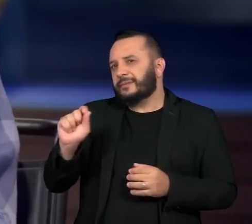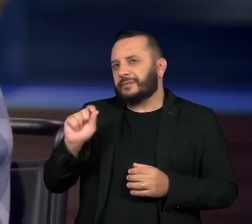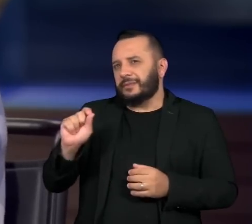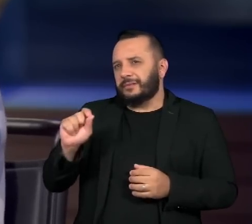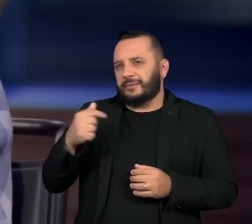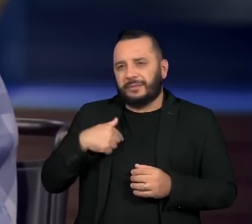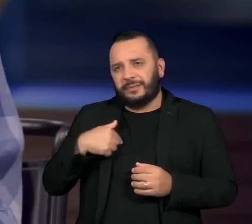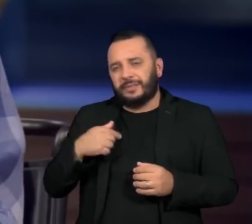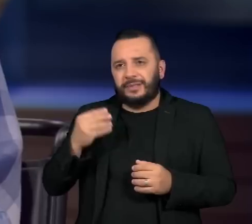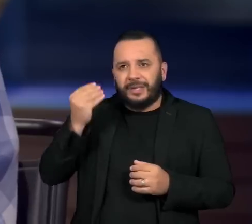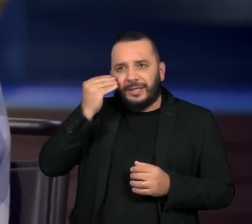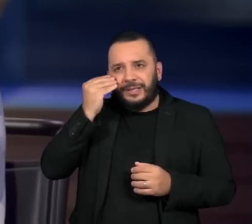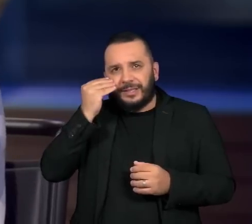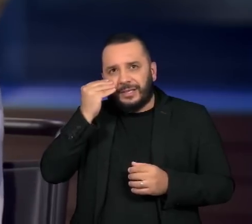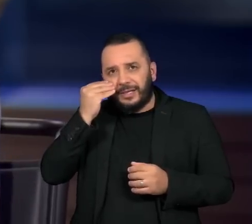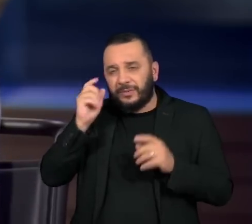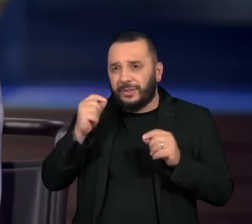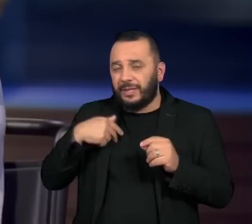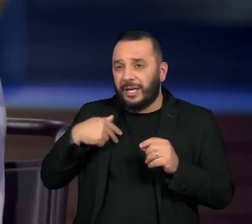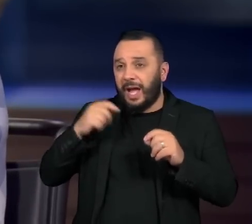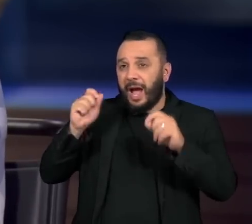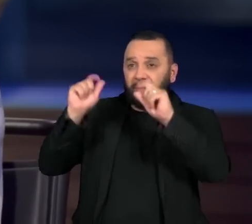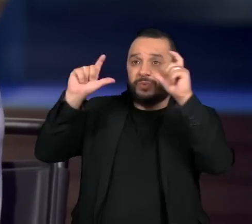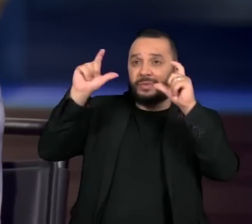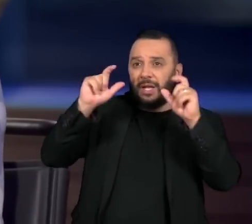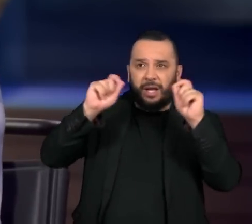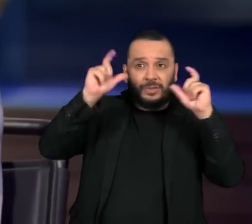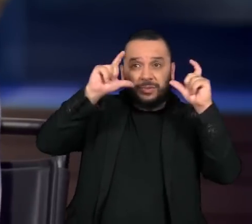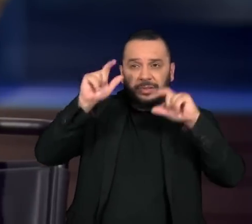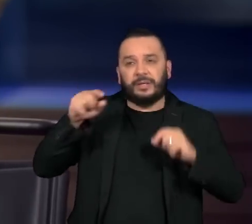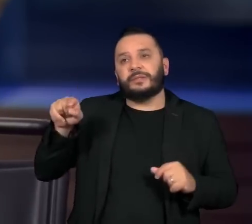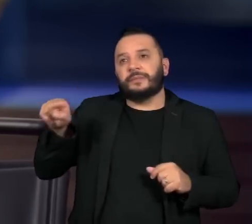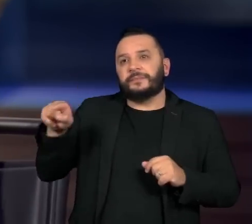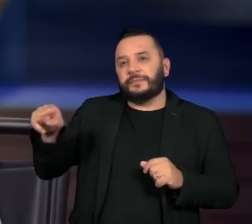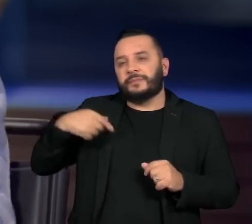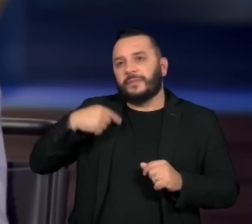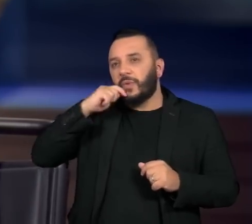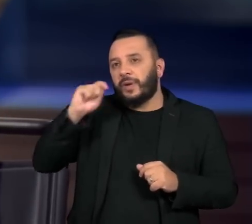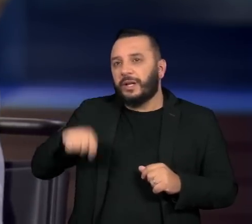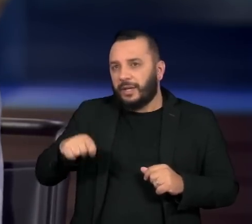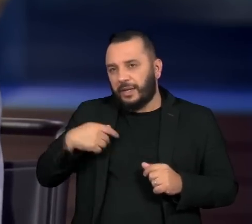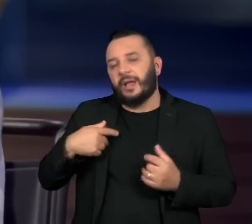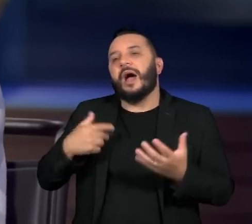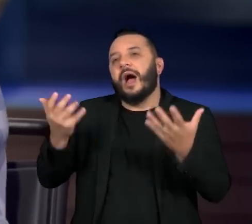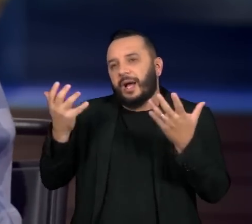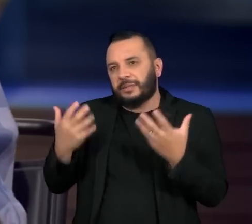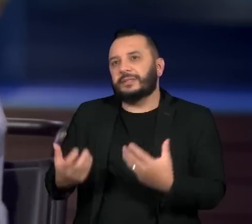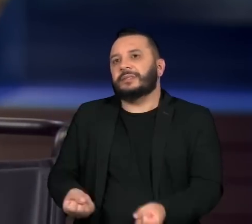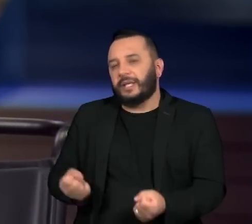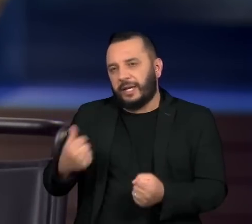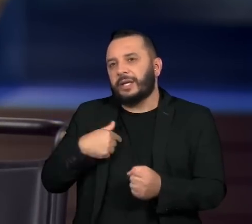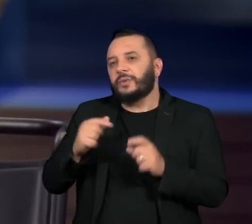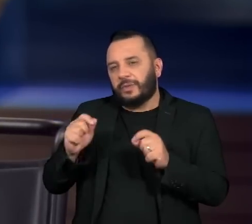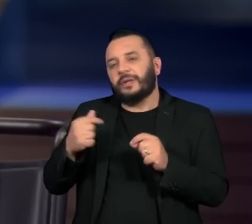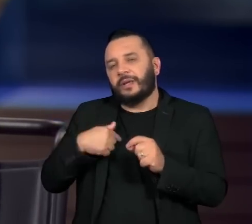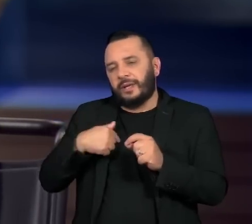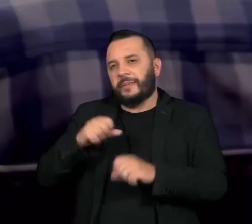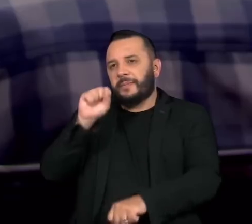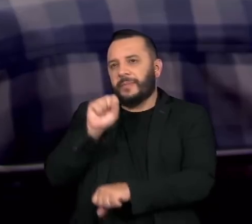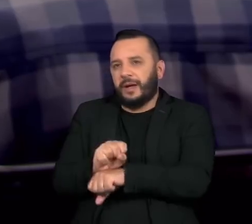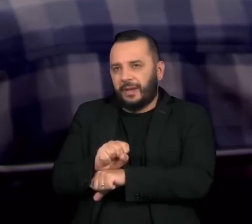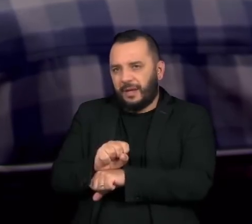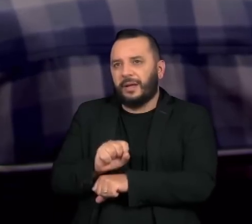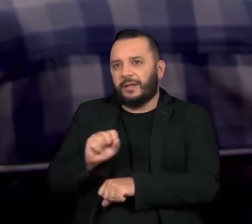para desescalar. É assustar para que a Ucrânia aceite parar por aí essas anexações e não continue bombardeando